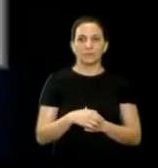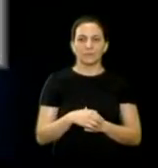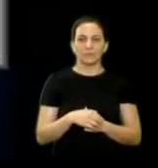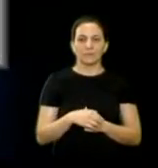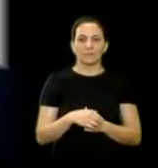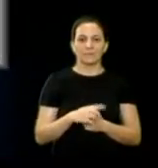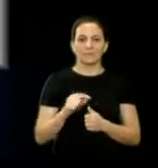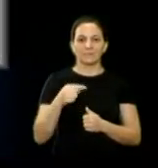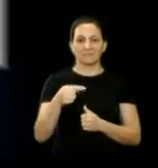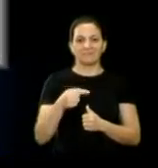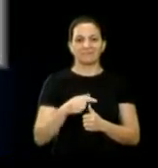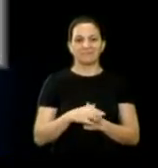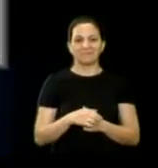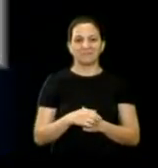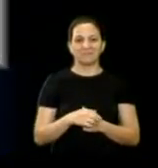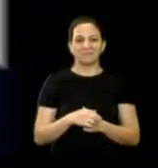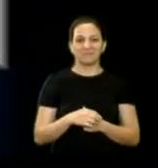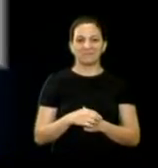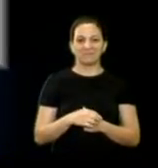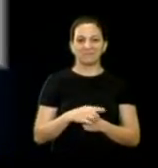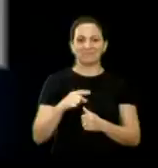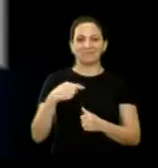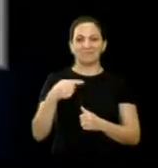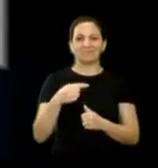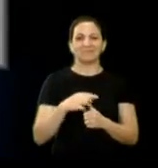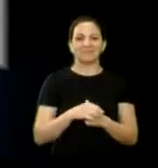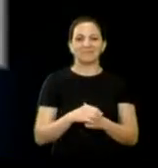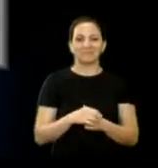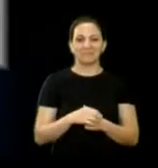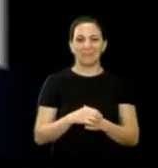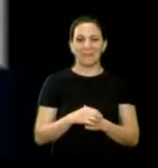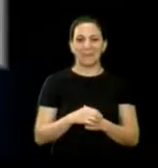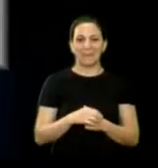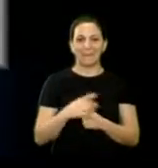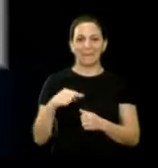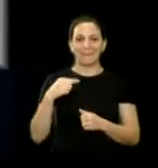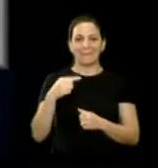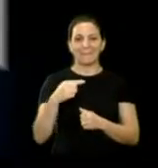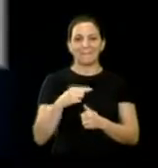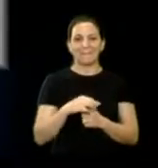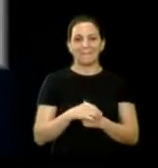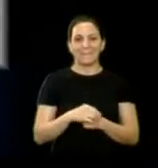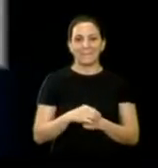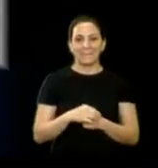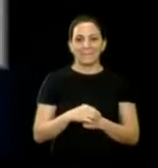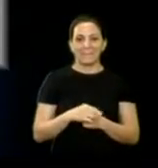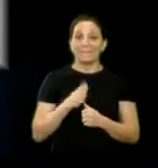vai seguindo, vai seguindo, segue, segue.